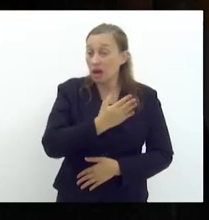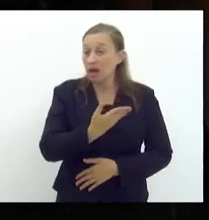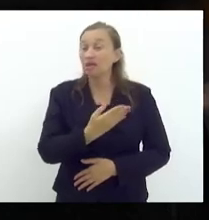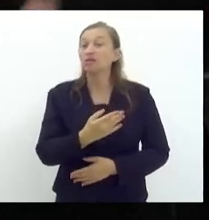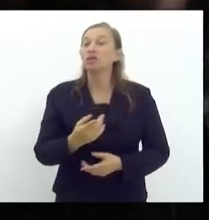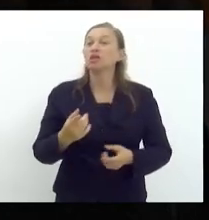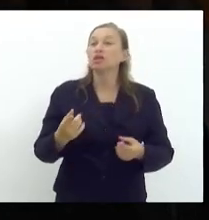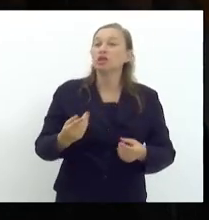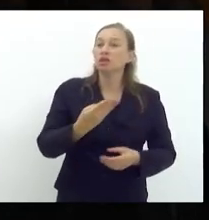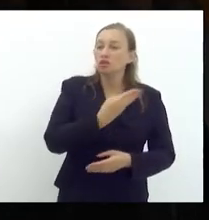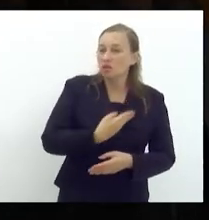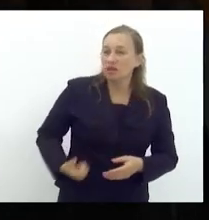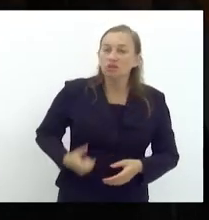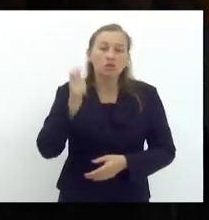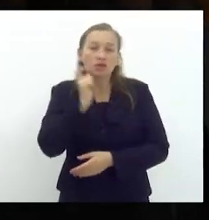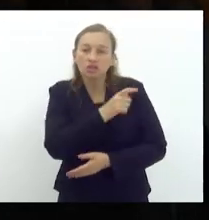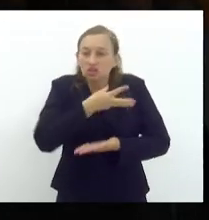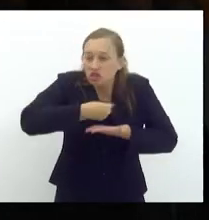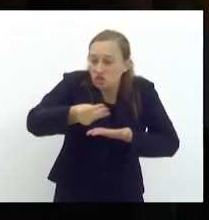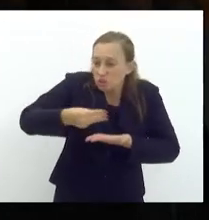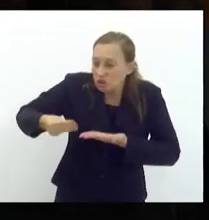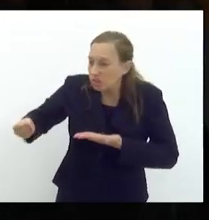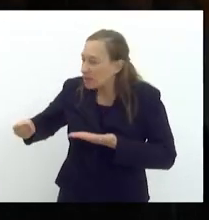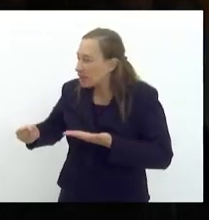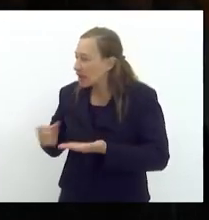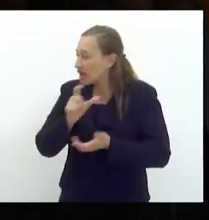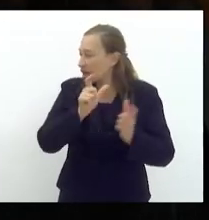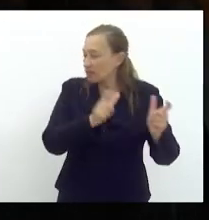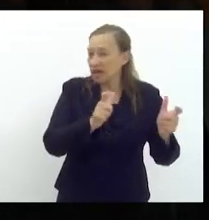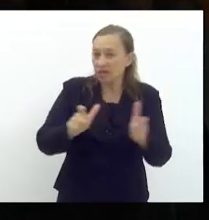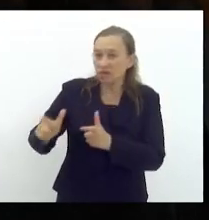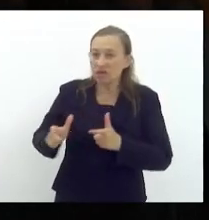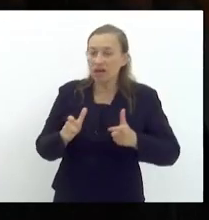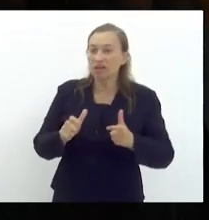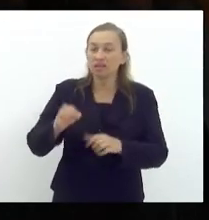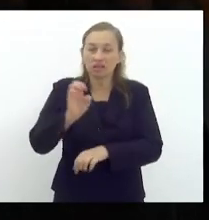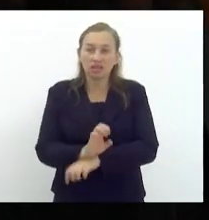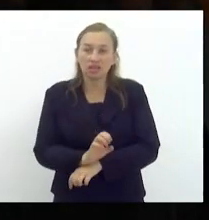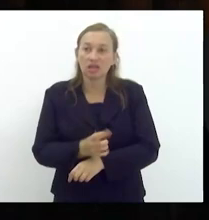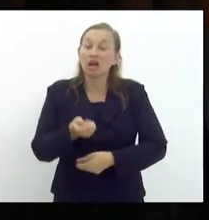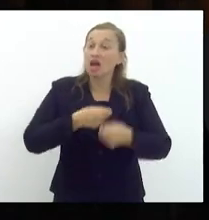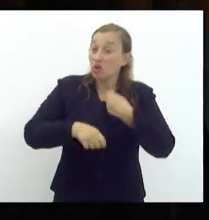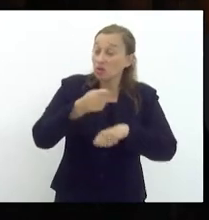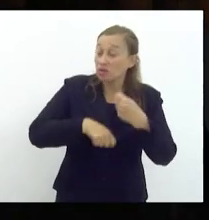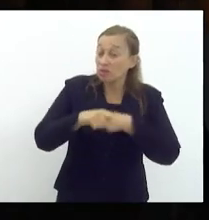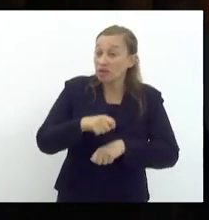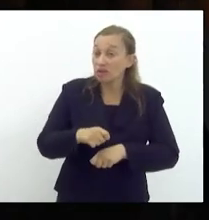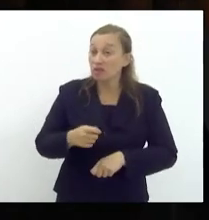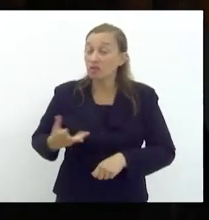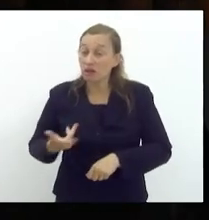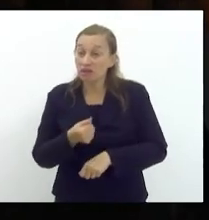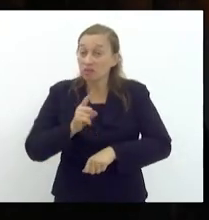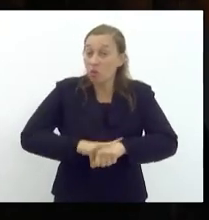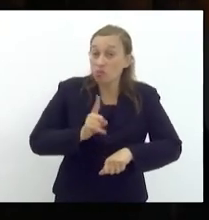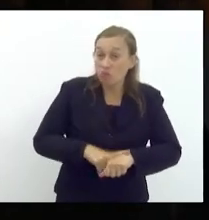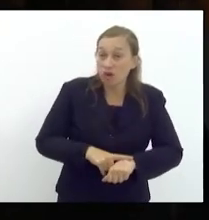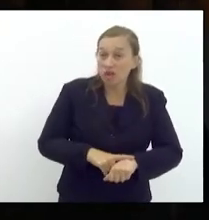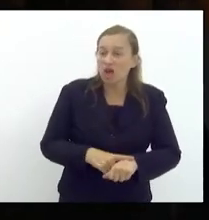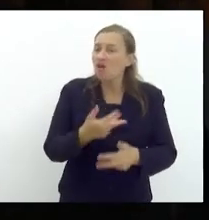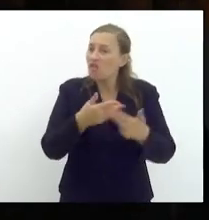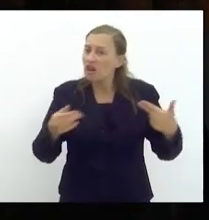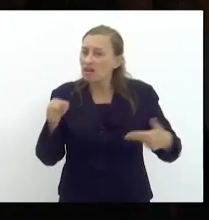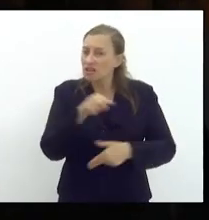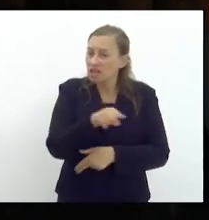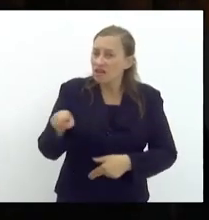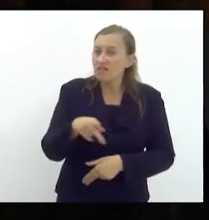Cláudio Castro distribuindo para cada canto desse estado a economia estaria muito mais combalida nesse momento muitos que